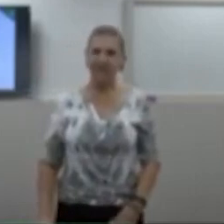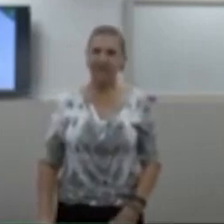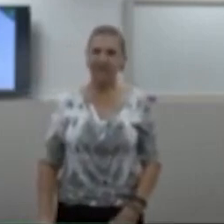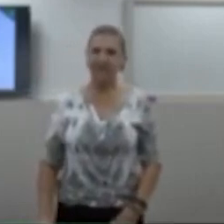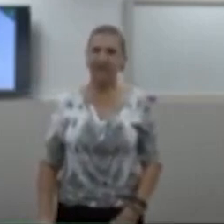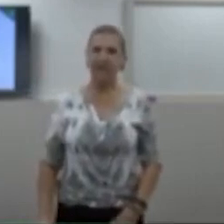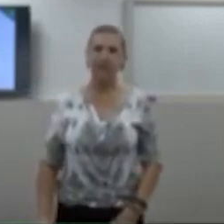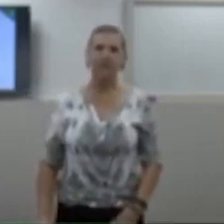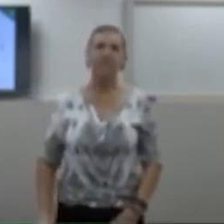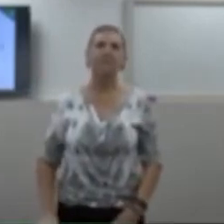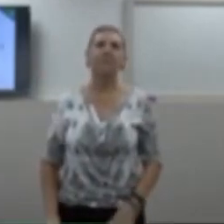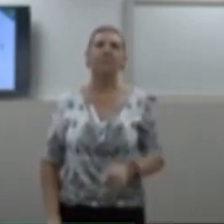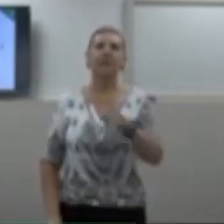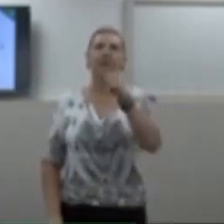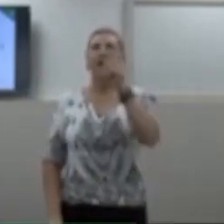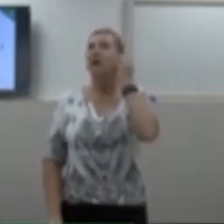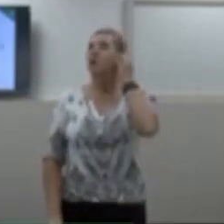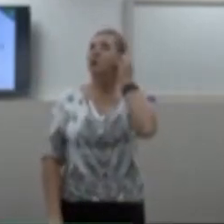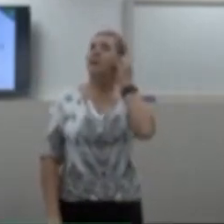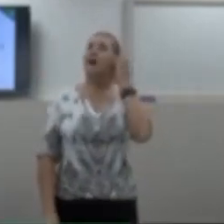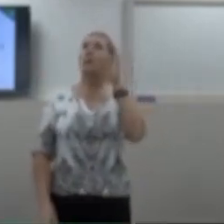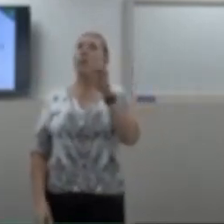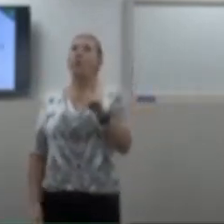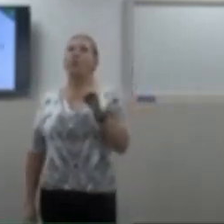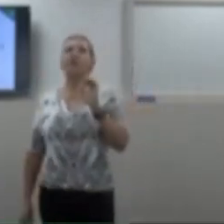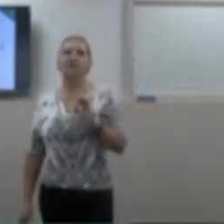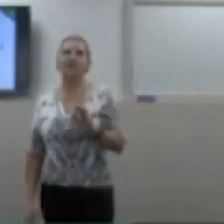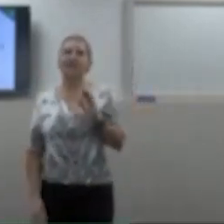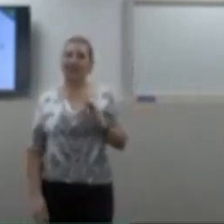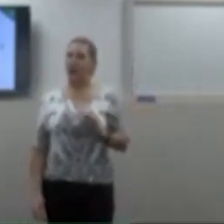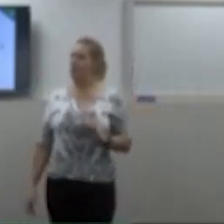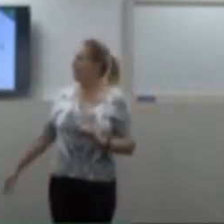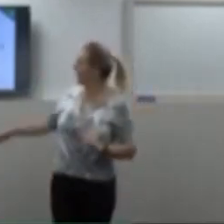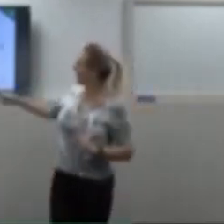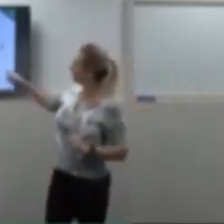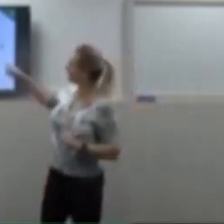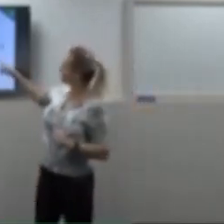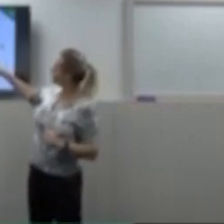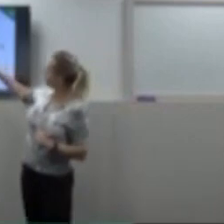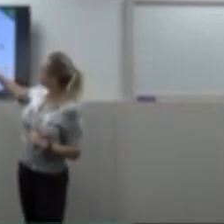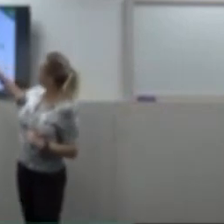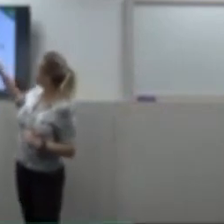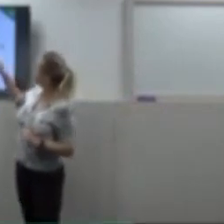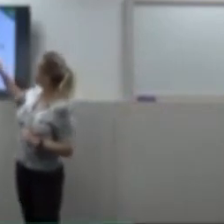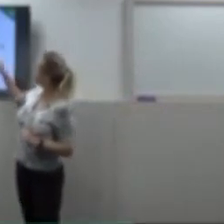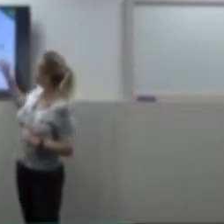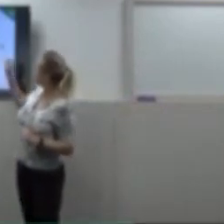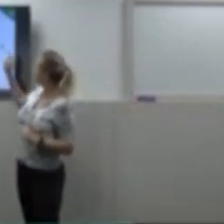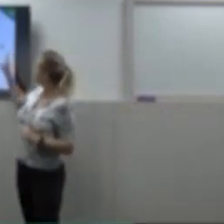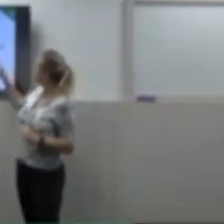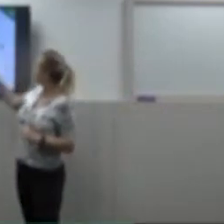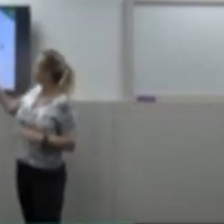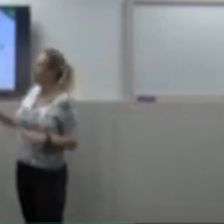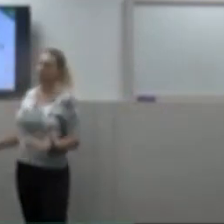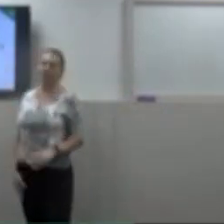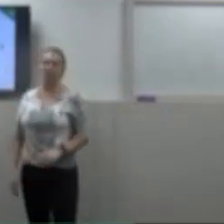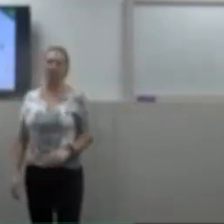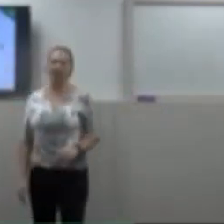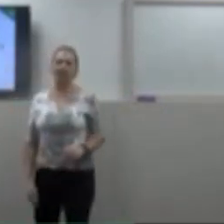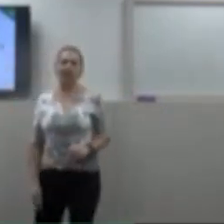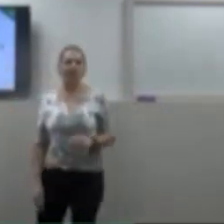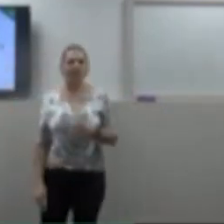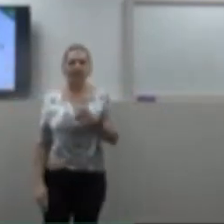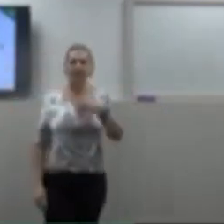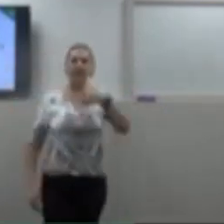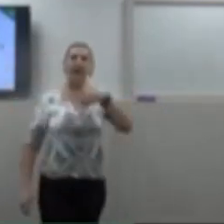lá. Você vai acertar na próxima. Numeral ordinal. Eu sou o 32º aluno